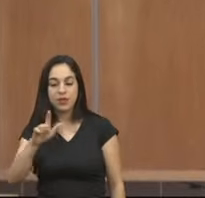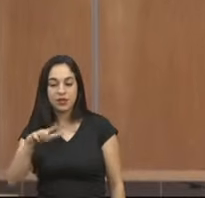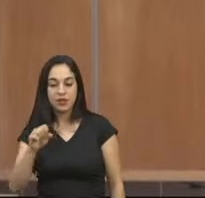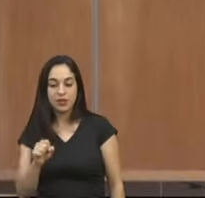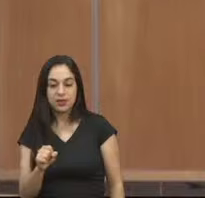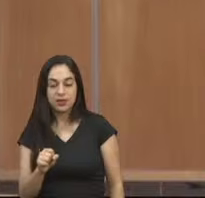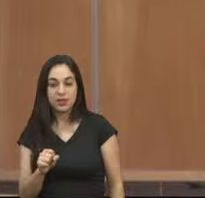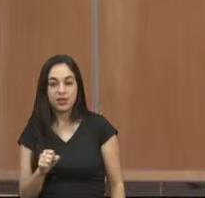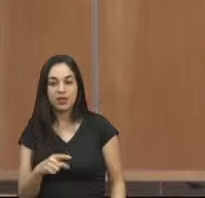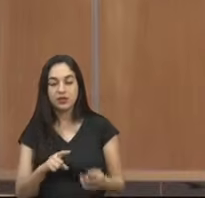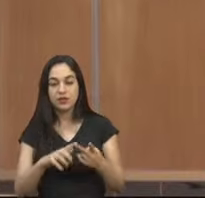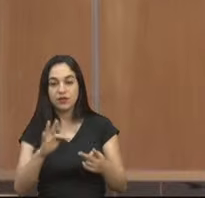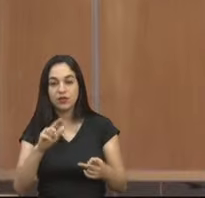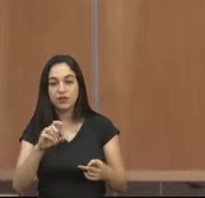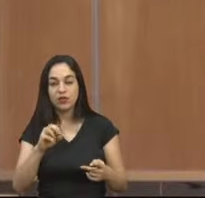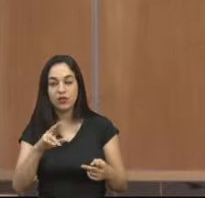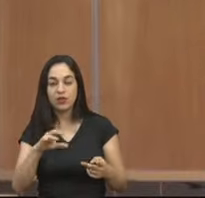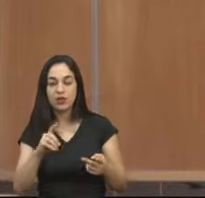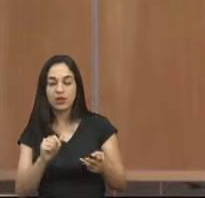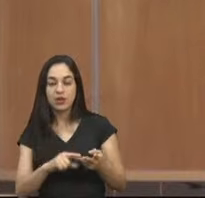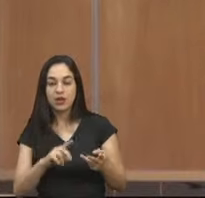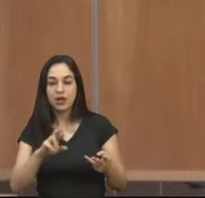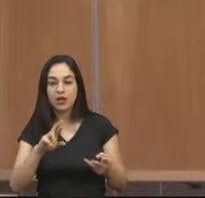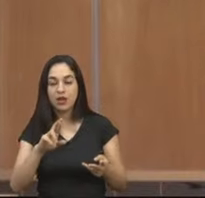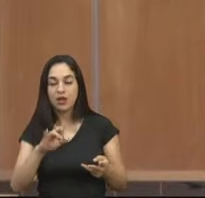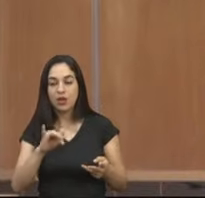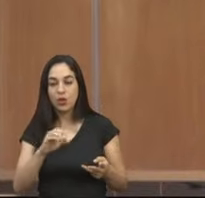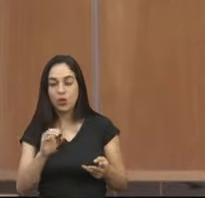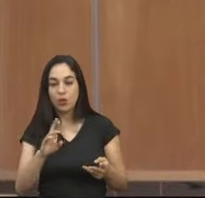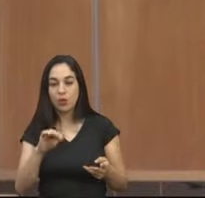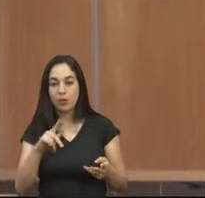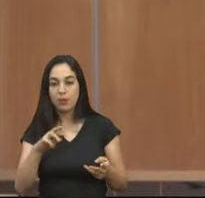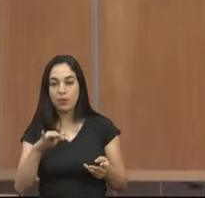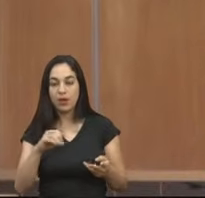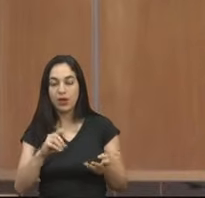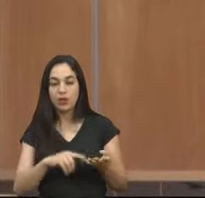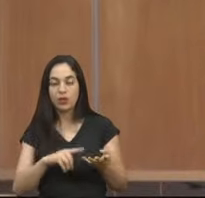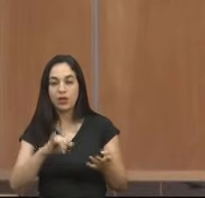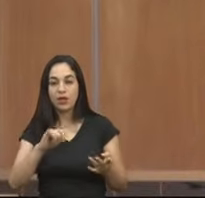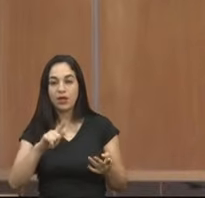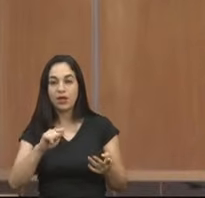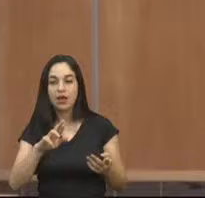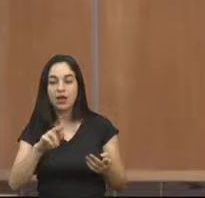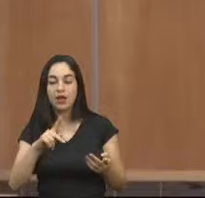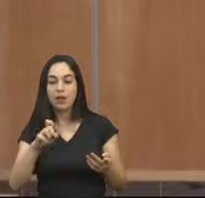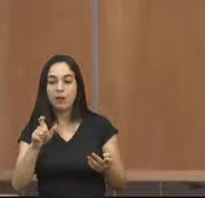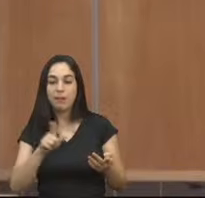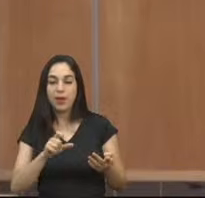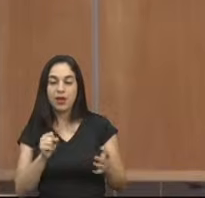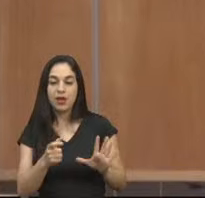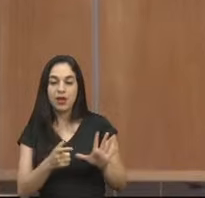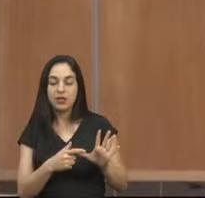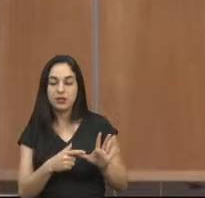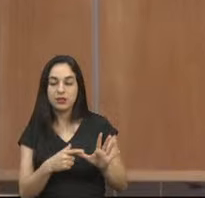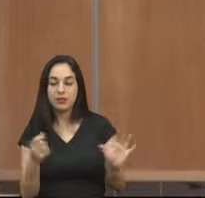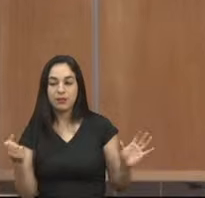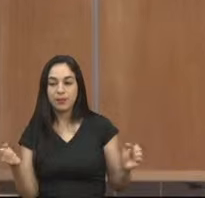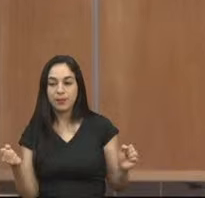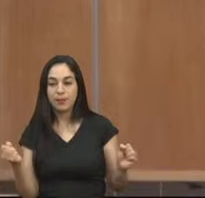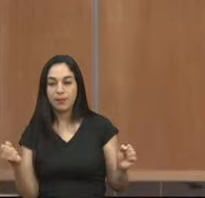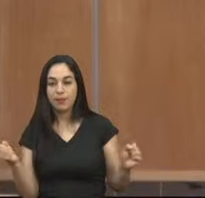Jardim Flórida, Rio Comprido e Igarapés. Conclusão do UMF,